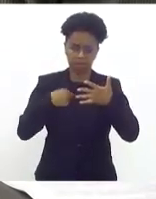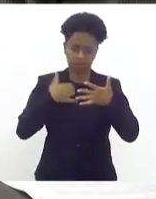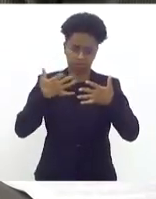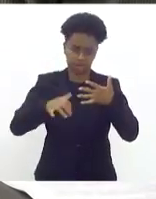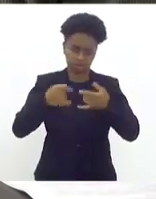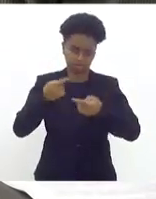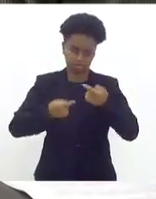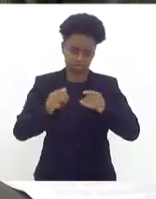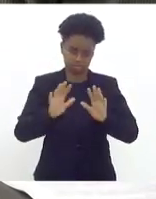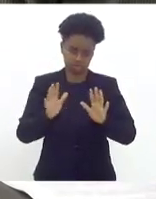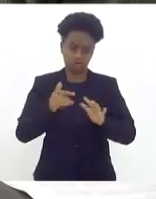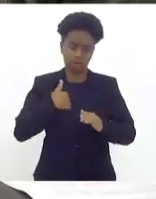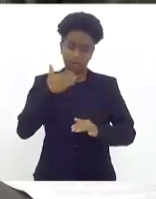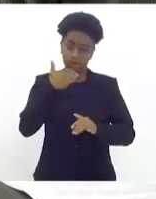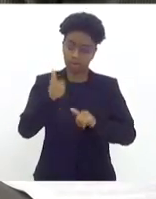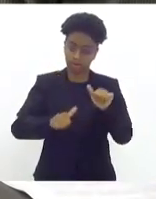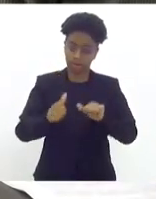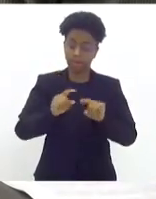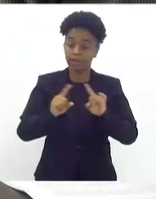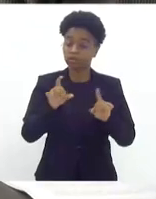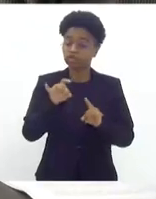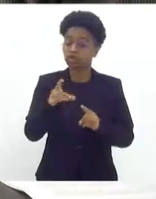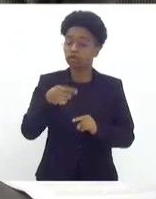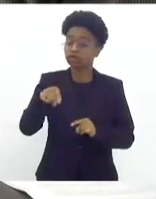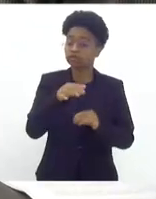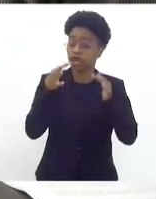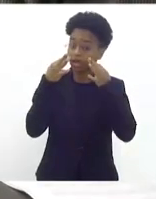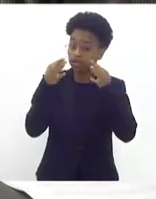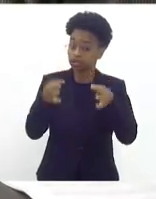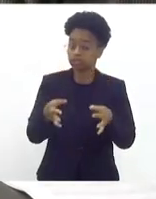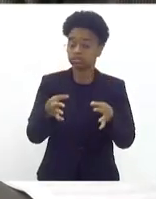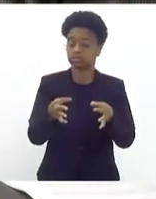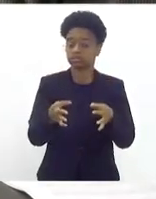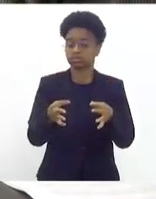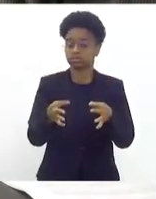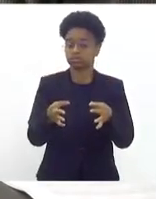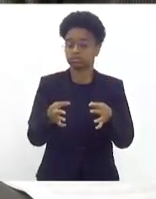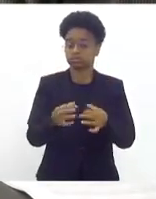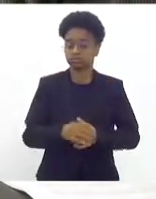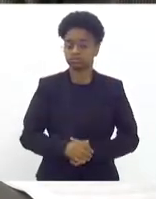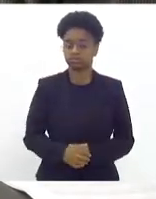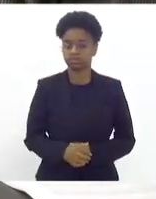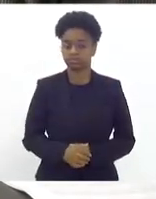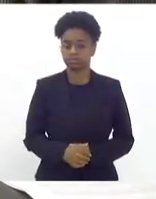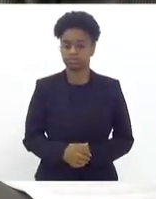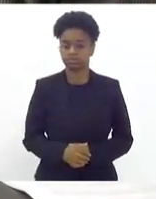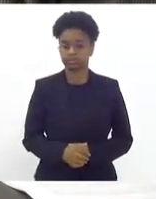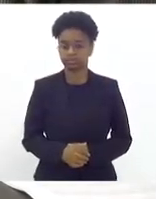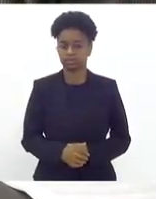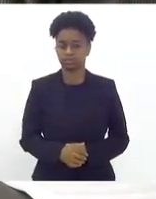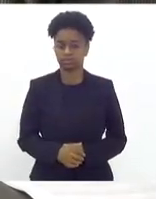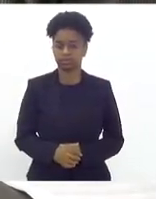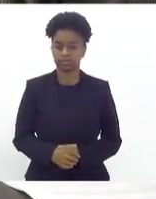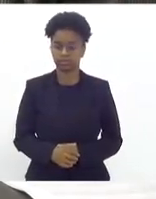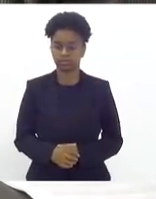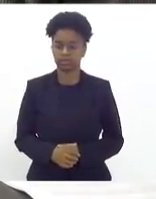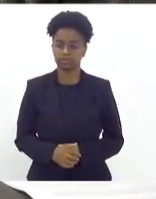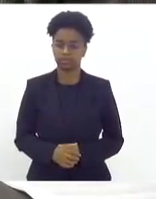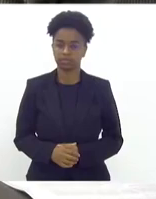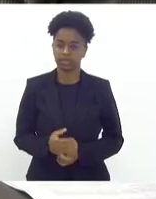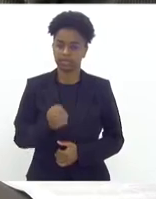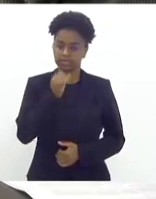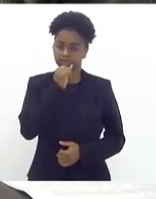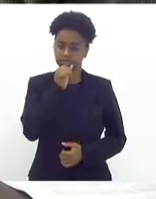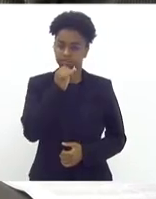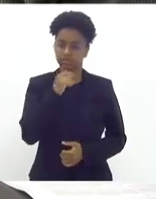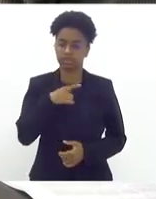porque eu estou pedindo vista, mas só para chamar a atenção de todos nós. Tem um ponto, por exemplo,